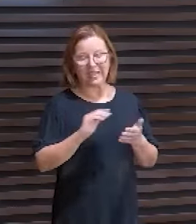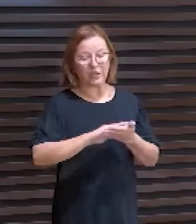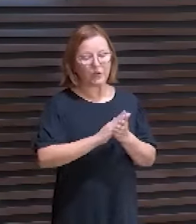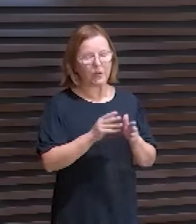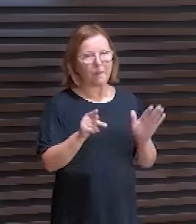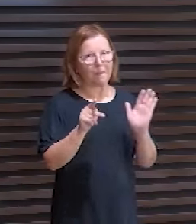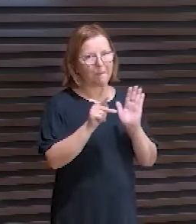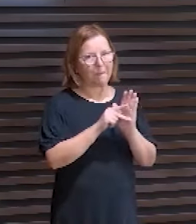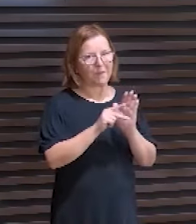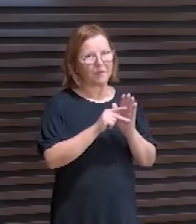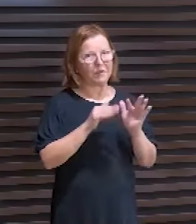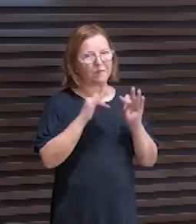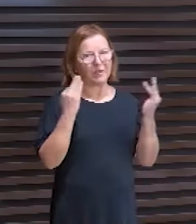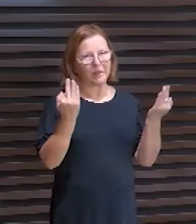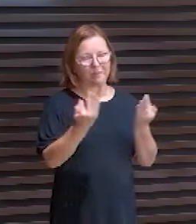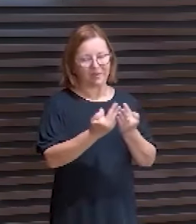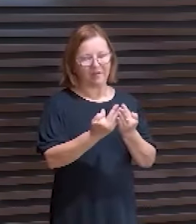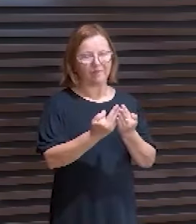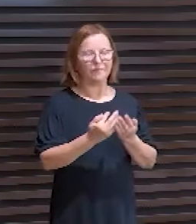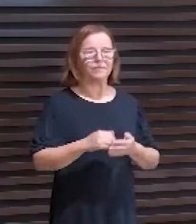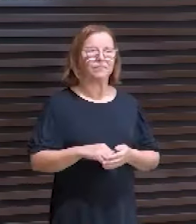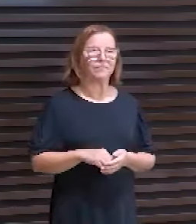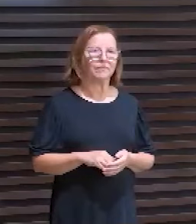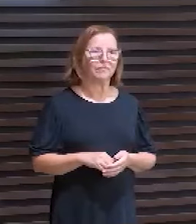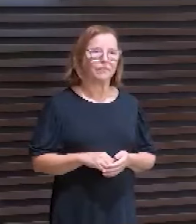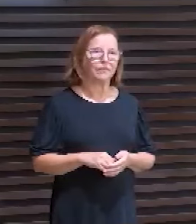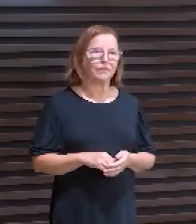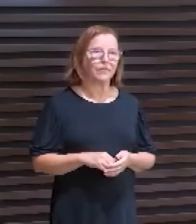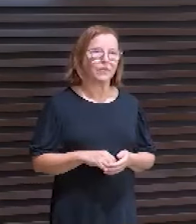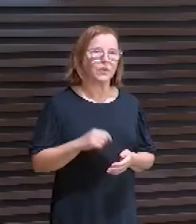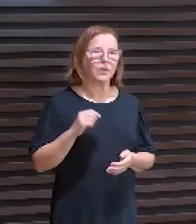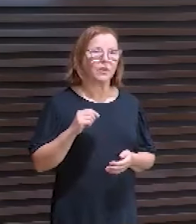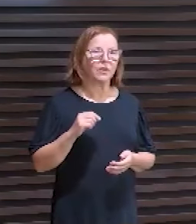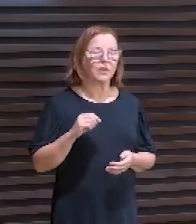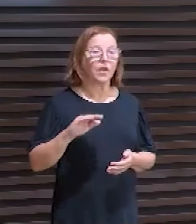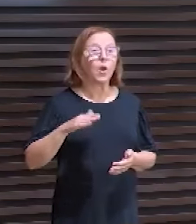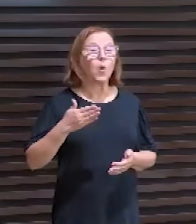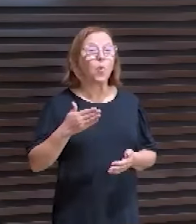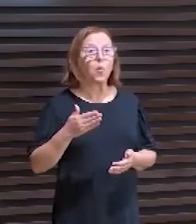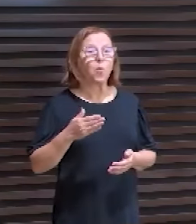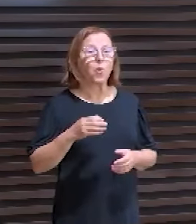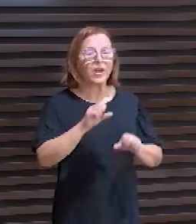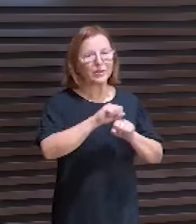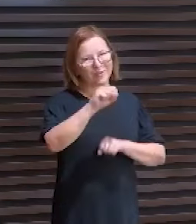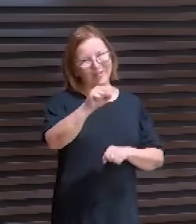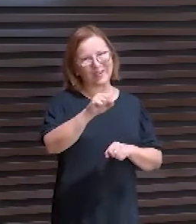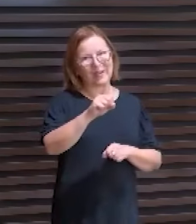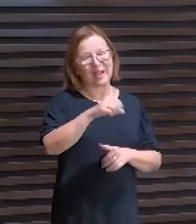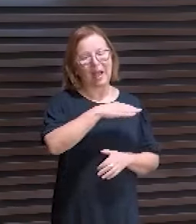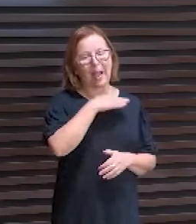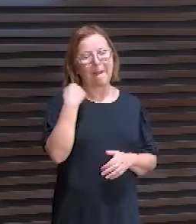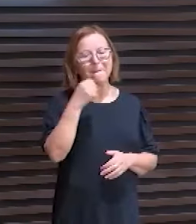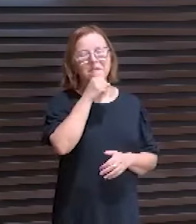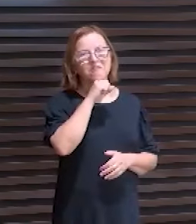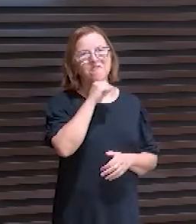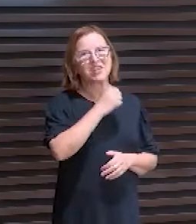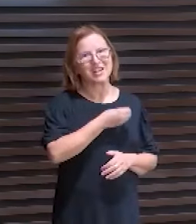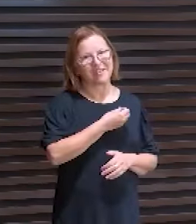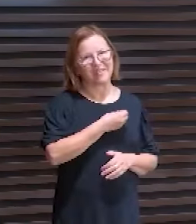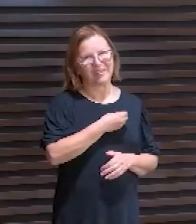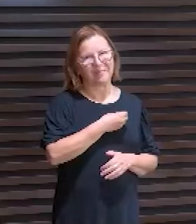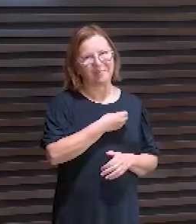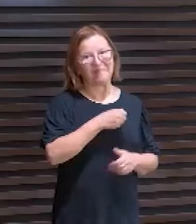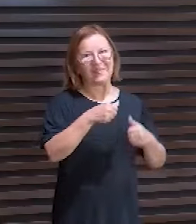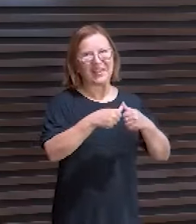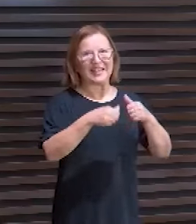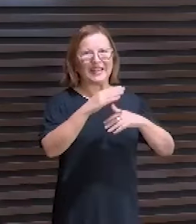morte do velho homem que no pacote fez morrer também o egoísmo e o hedonismo essa obra